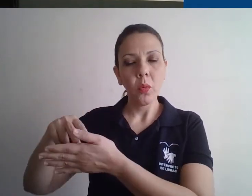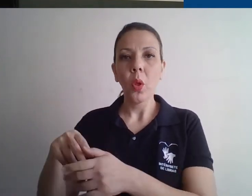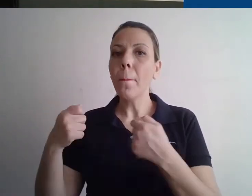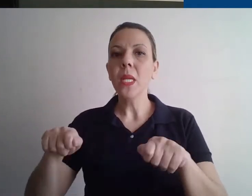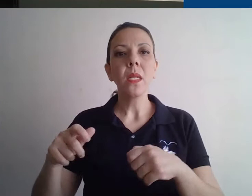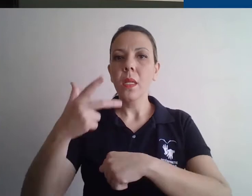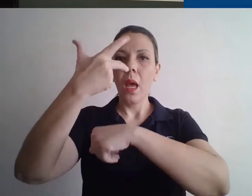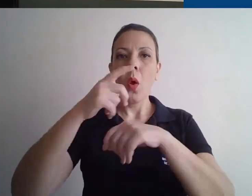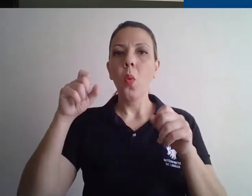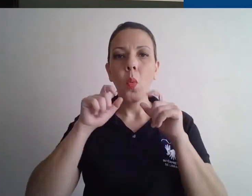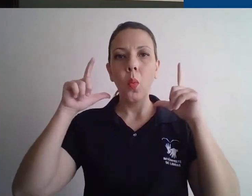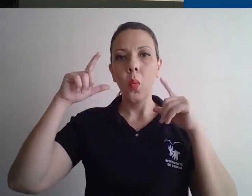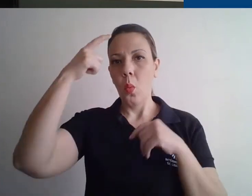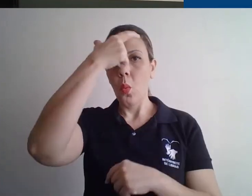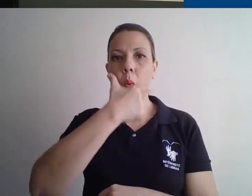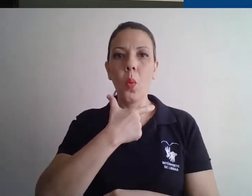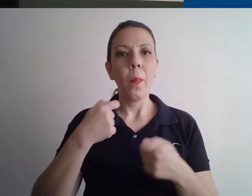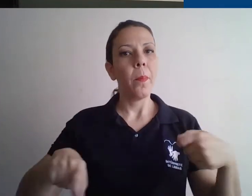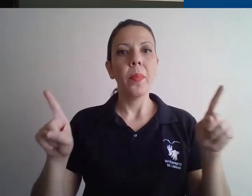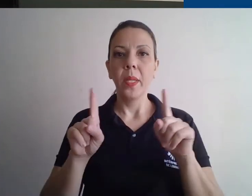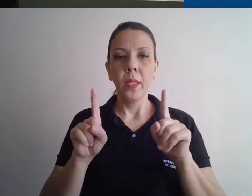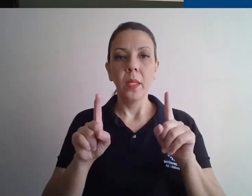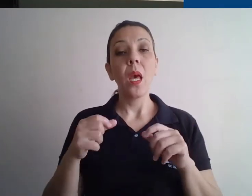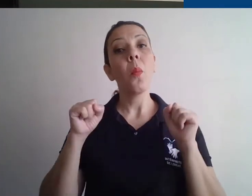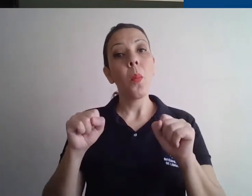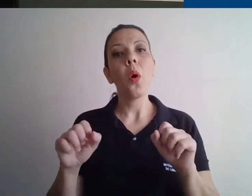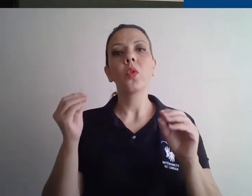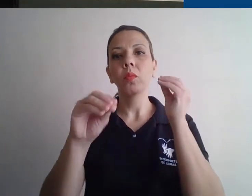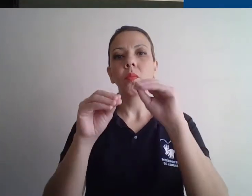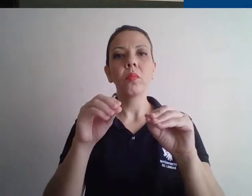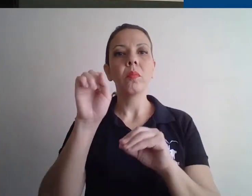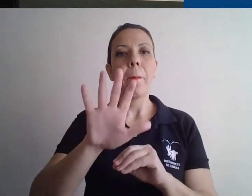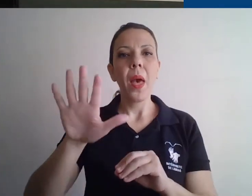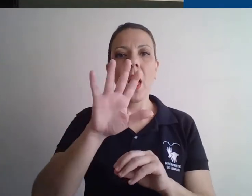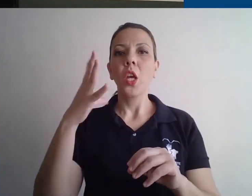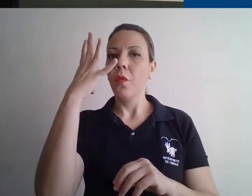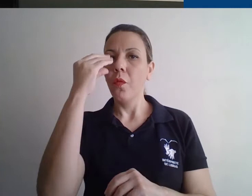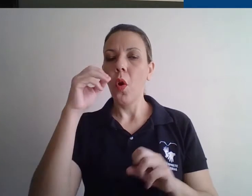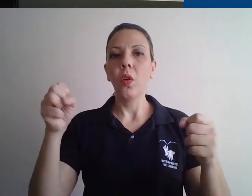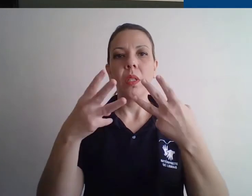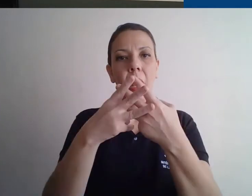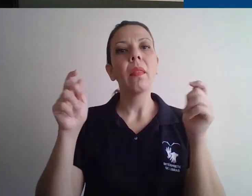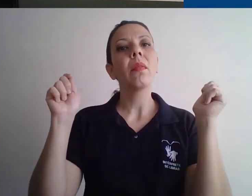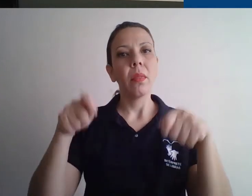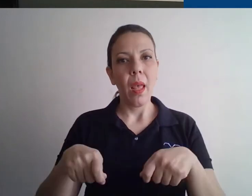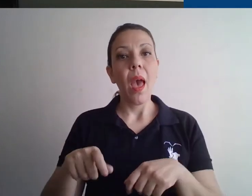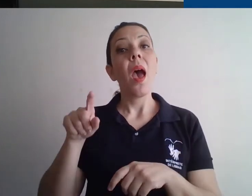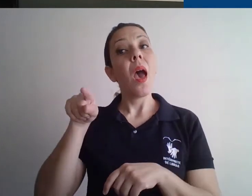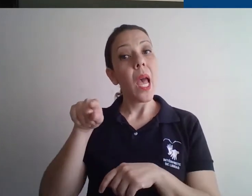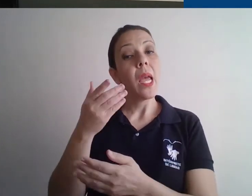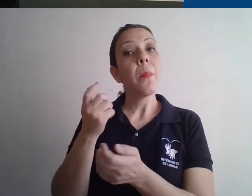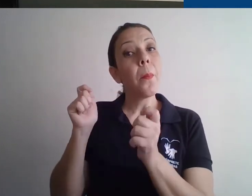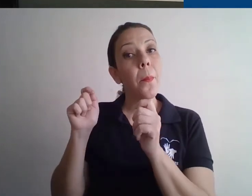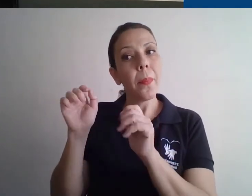voz, lendo, sem se preocupar em filmar seu rosto, por exemplo, e depois você vai colocando os slides que você quer ilustrar, as fotos,